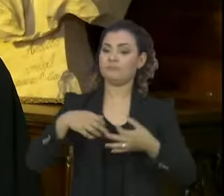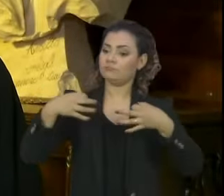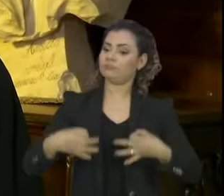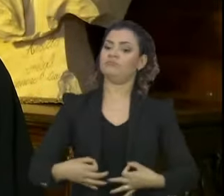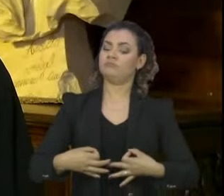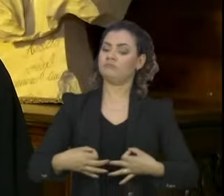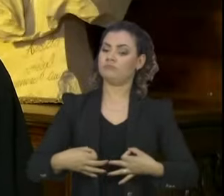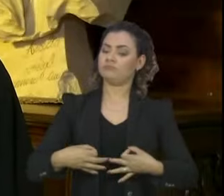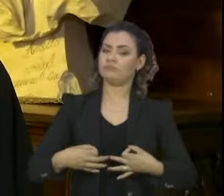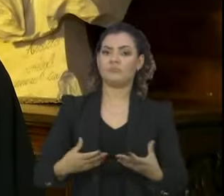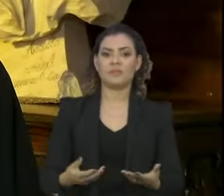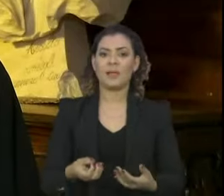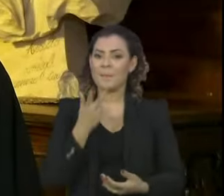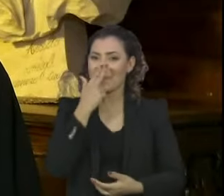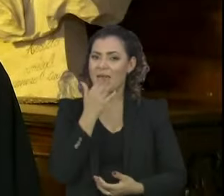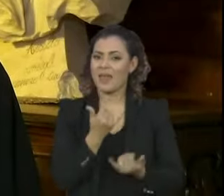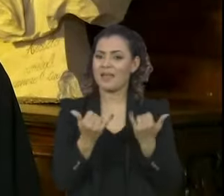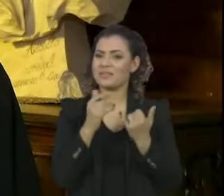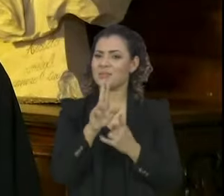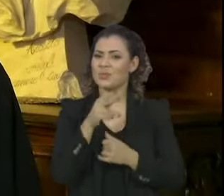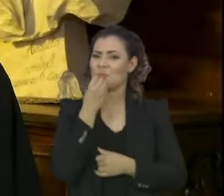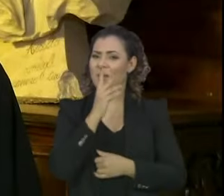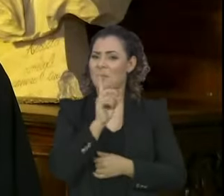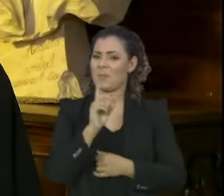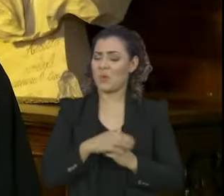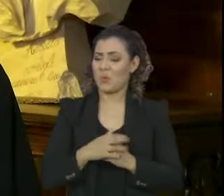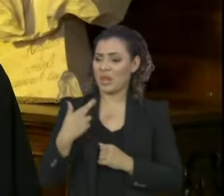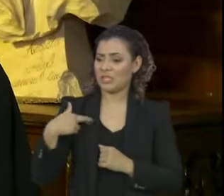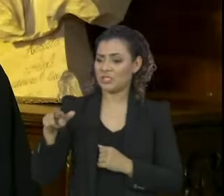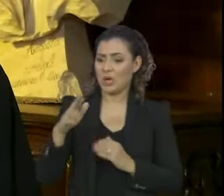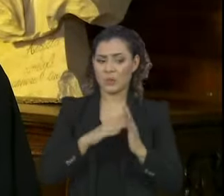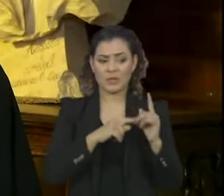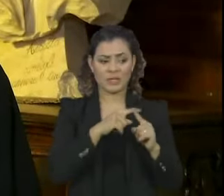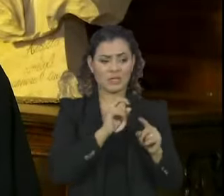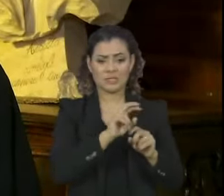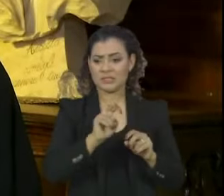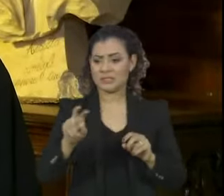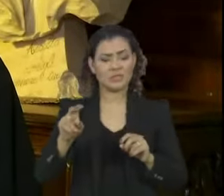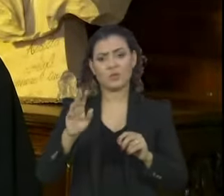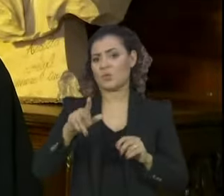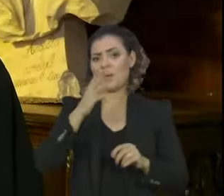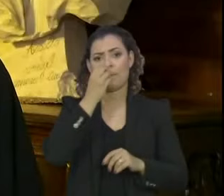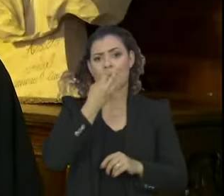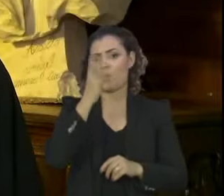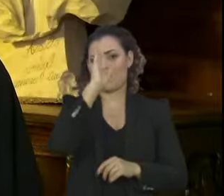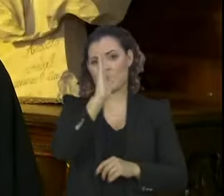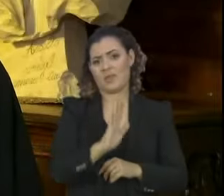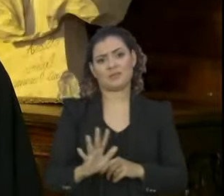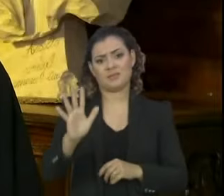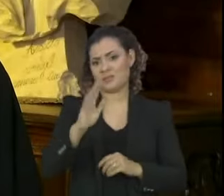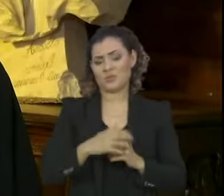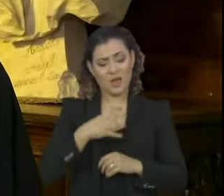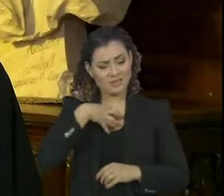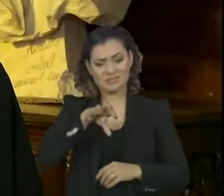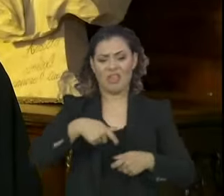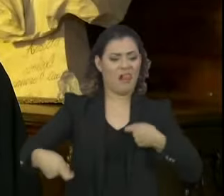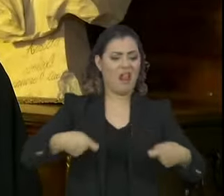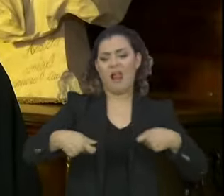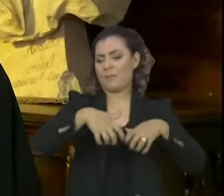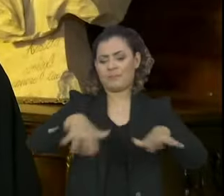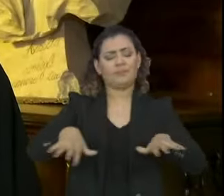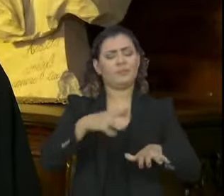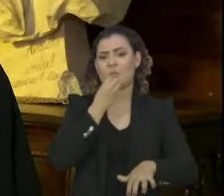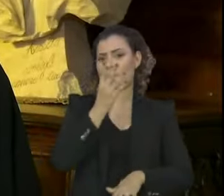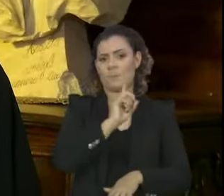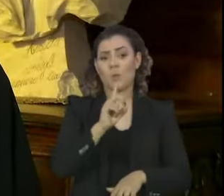porque me parece que isso não é bom não só para religião para igreja Isso não é bom para o país acho que nesse momento